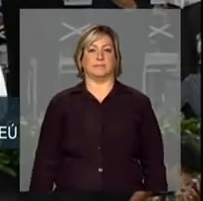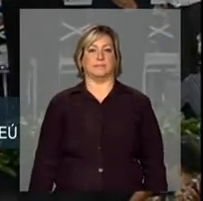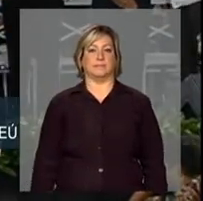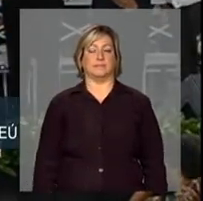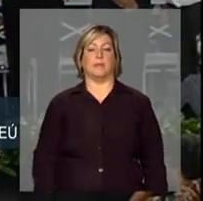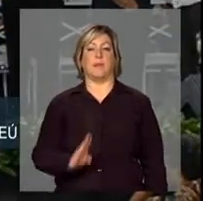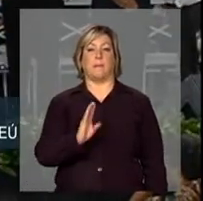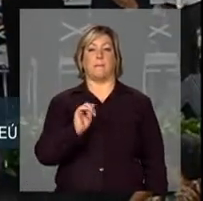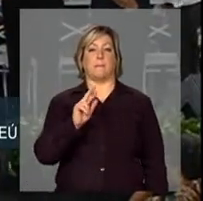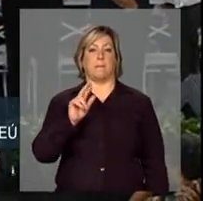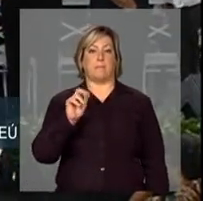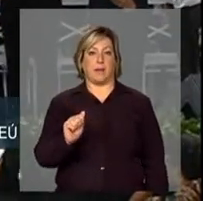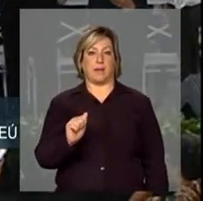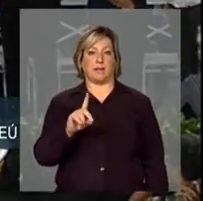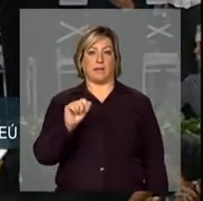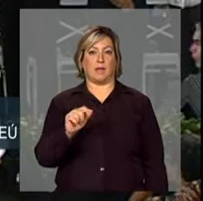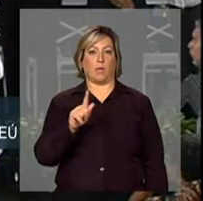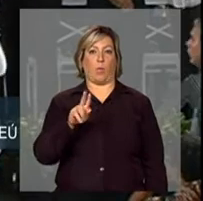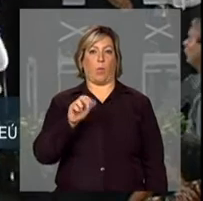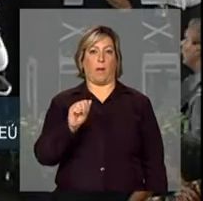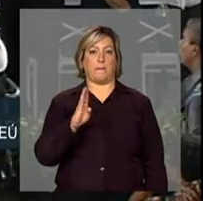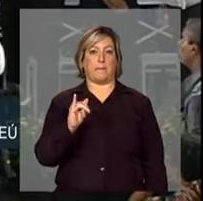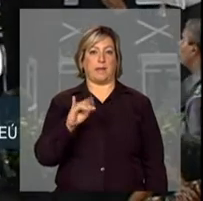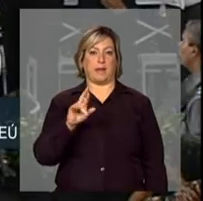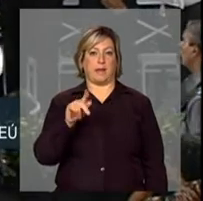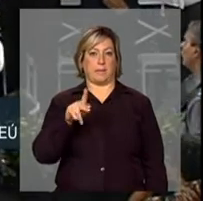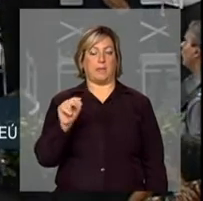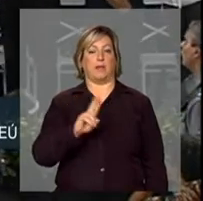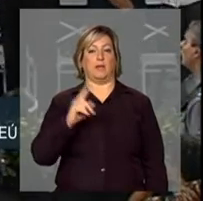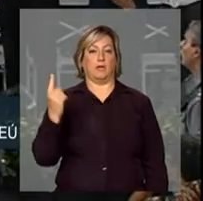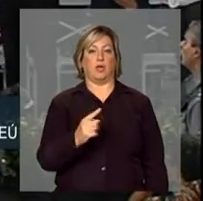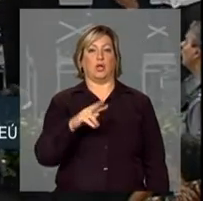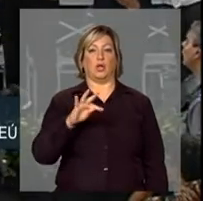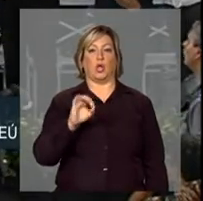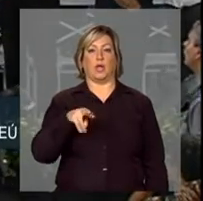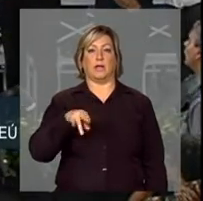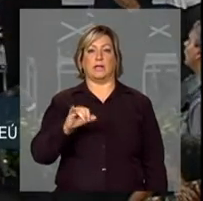Da Barra da Guabiraba, prefeito Tony Silva.